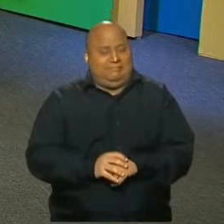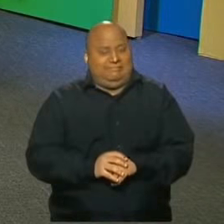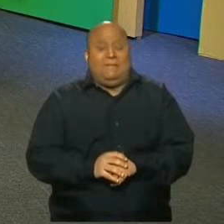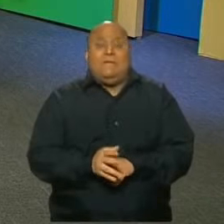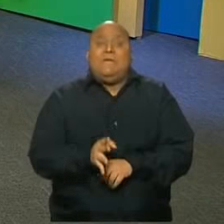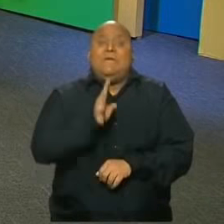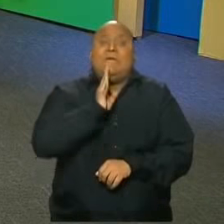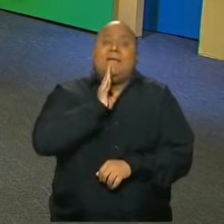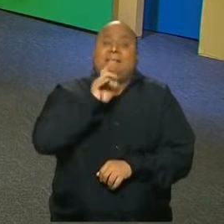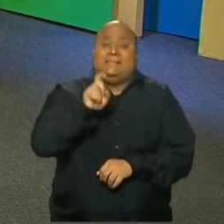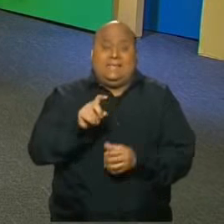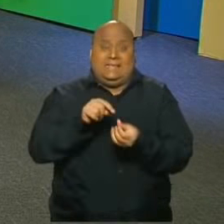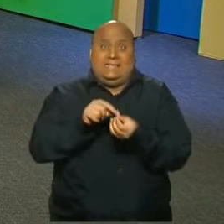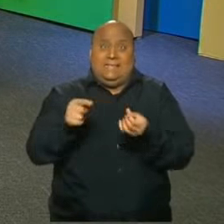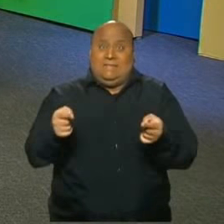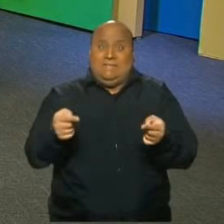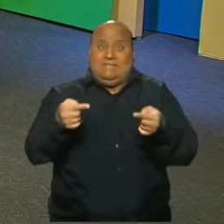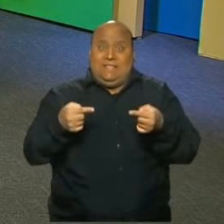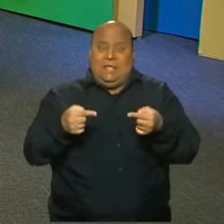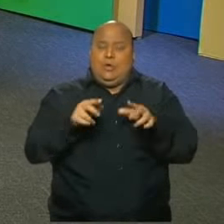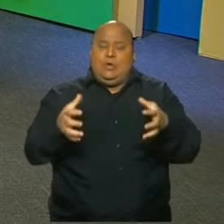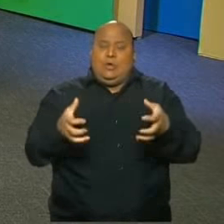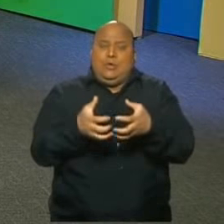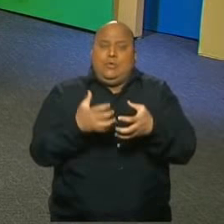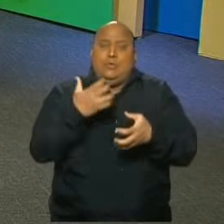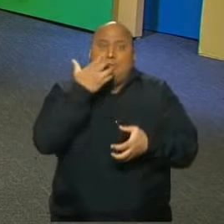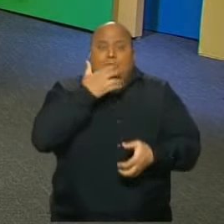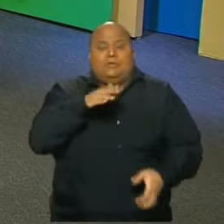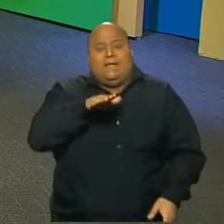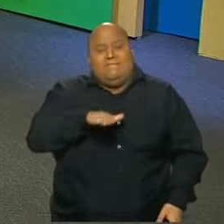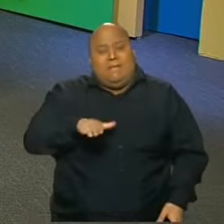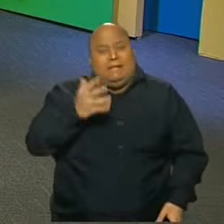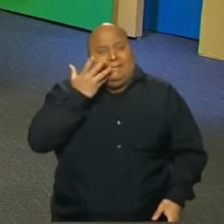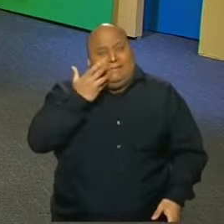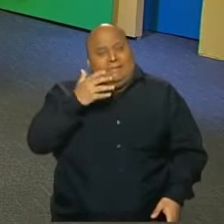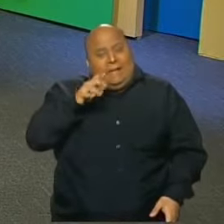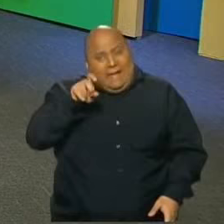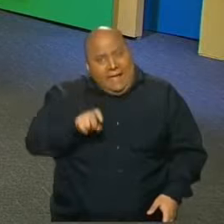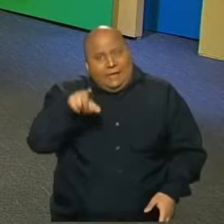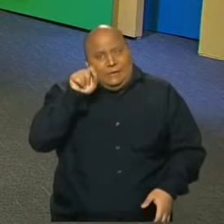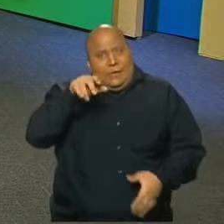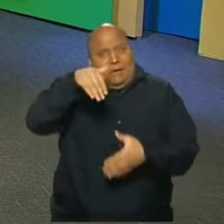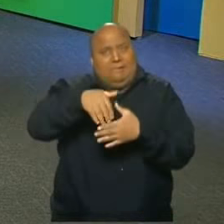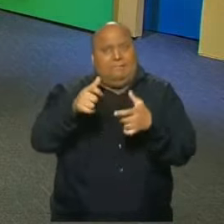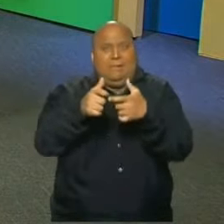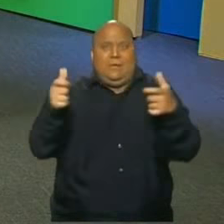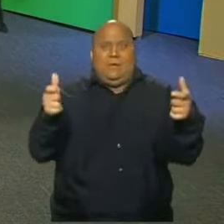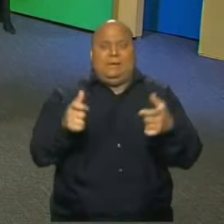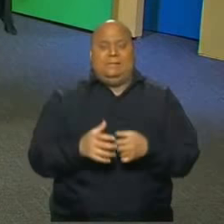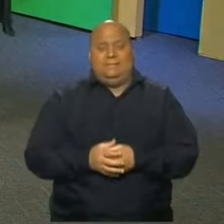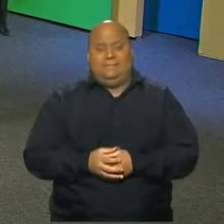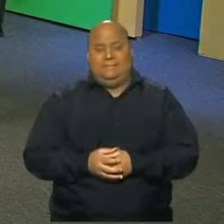Vamos conhecer as 6 finalistas da categoria Música Infantil pela escolha do público.